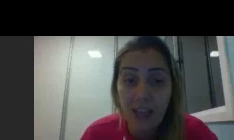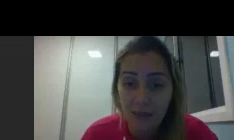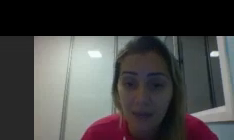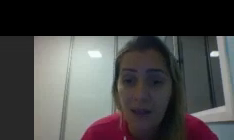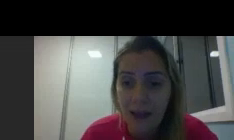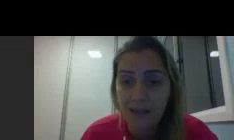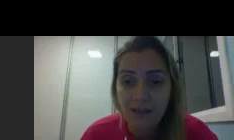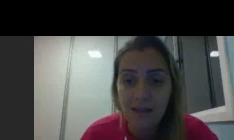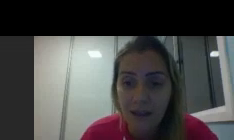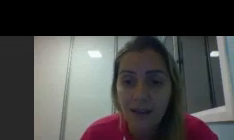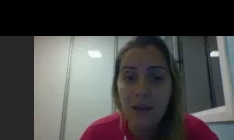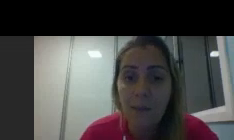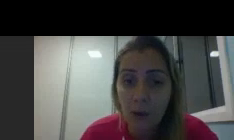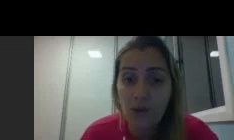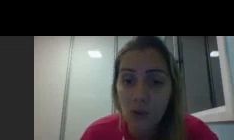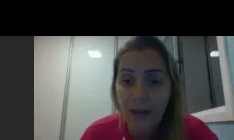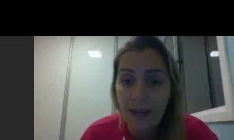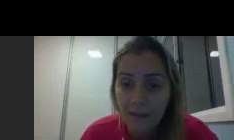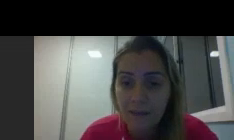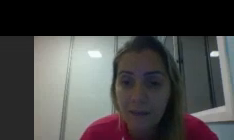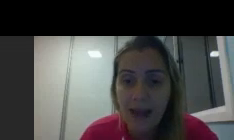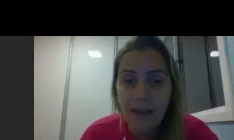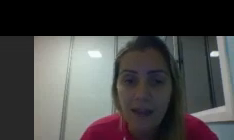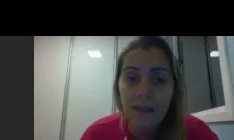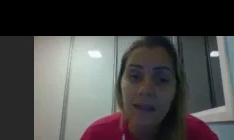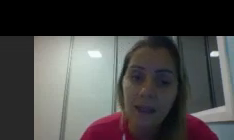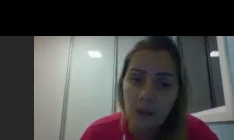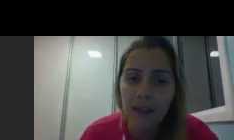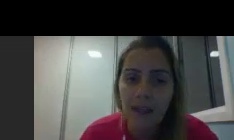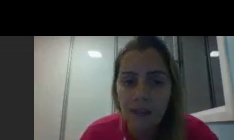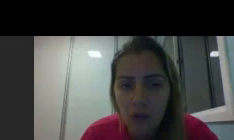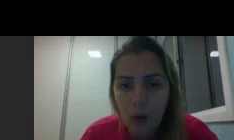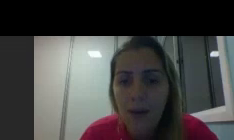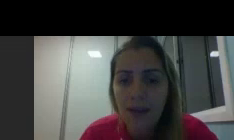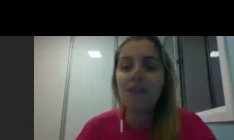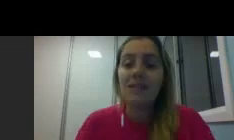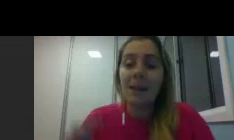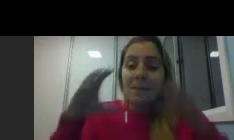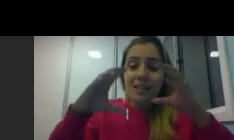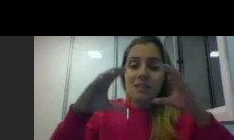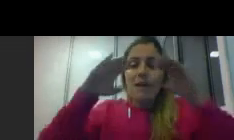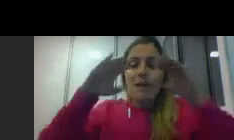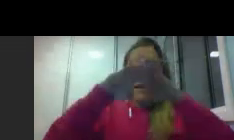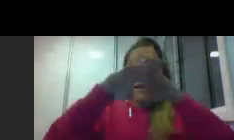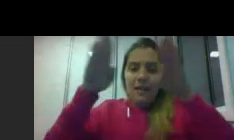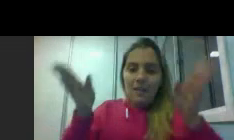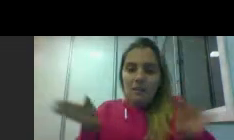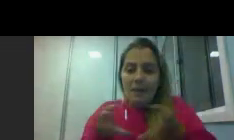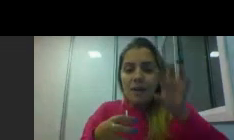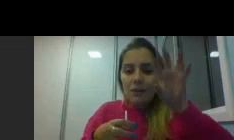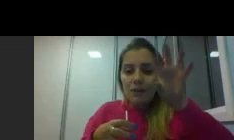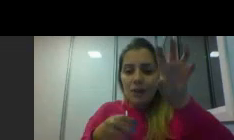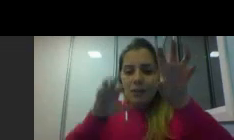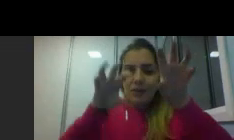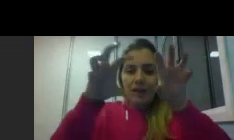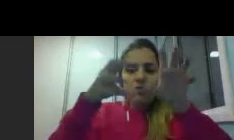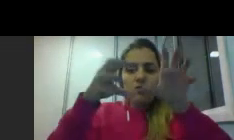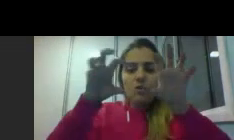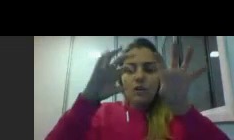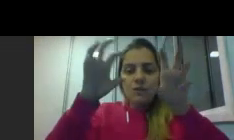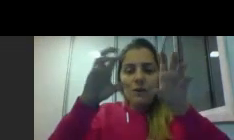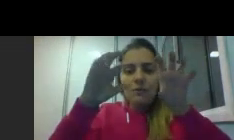porque eu tenho hemácias que possuem ali tanto bolinhas como quadrados na mesma hemácia. Lá na mesma membrana